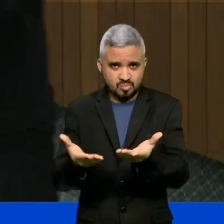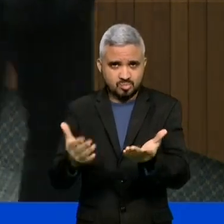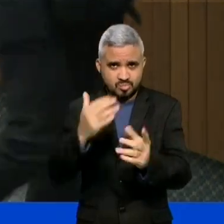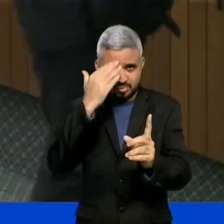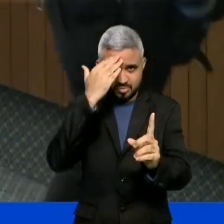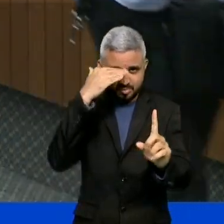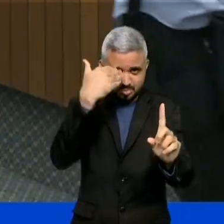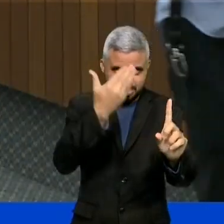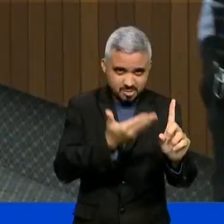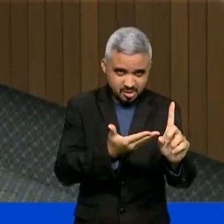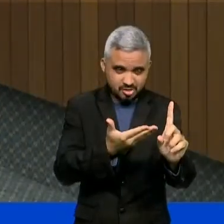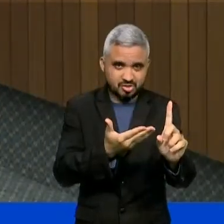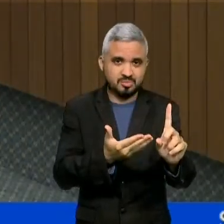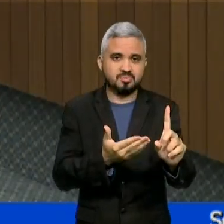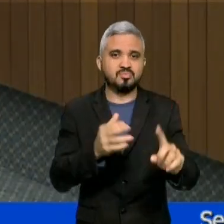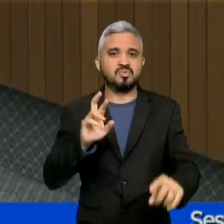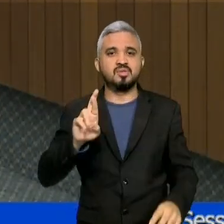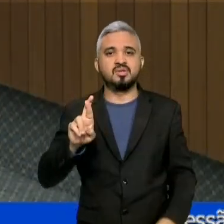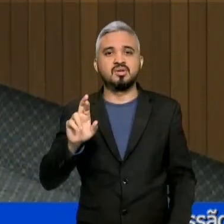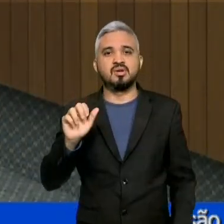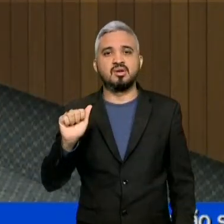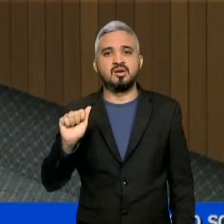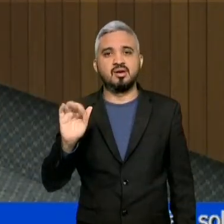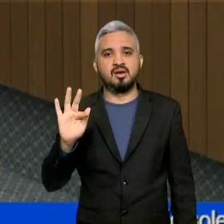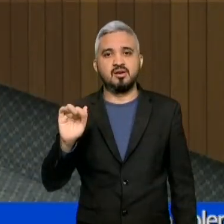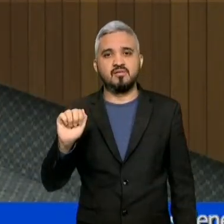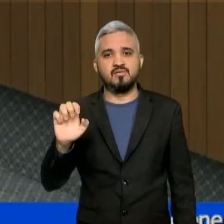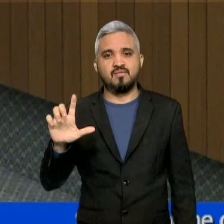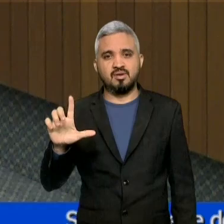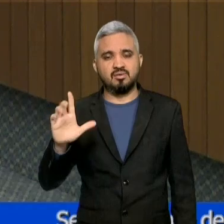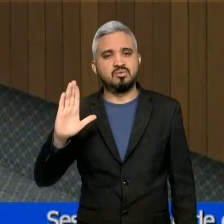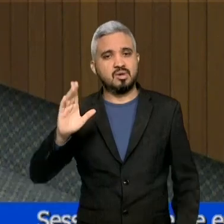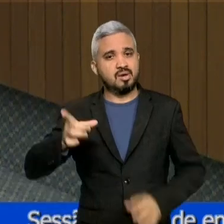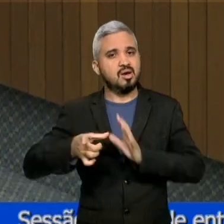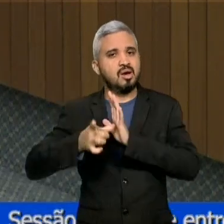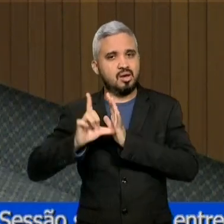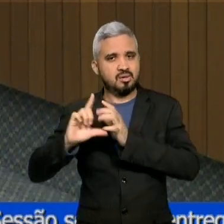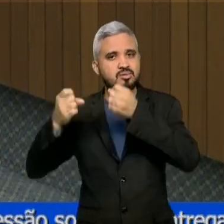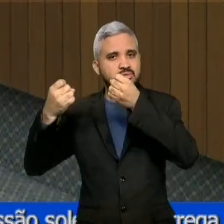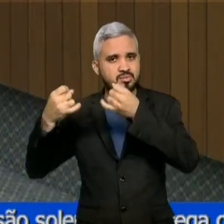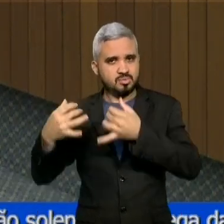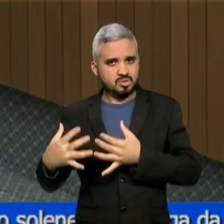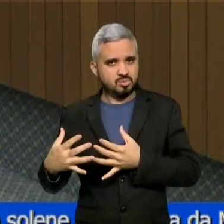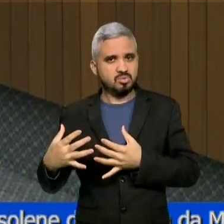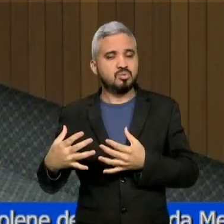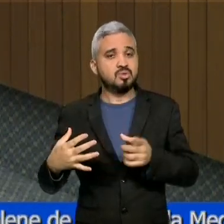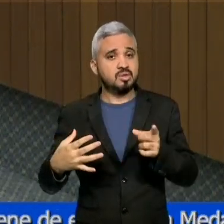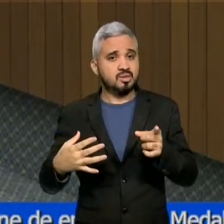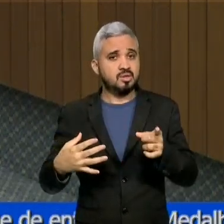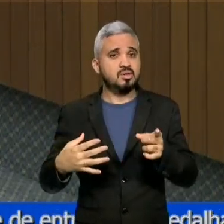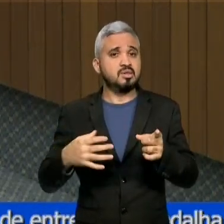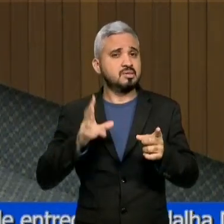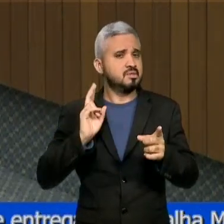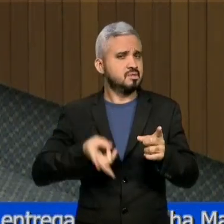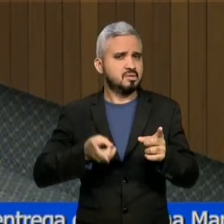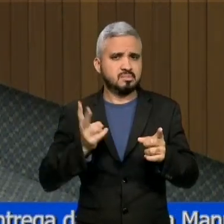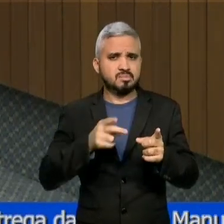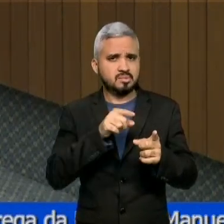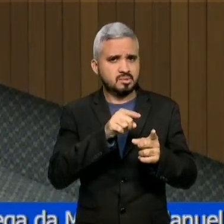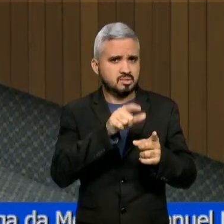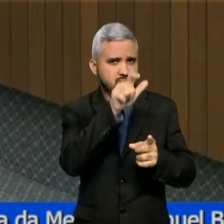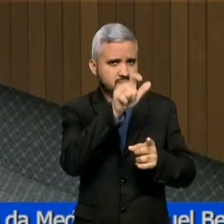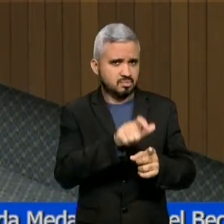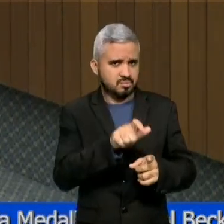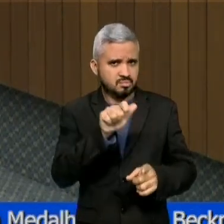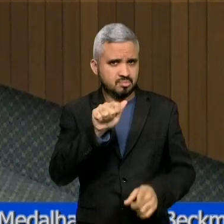homenagear, como já bem disse Rafael aqui, uma pessoa que já homenageia o nosso estado do Maranhão desde quando iniciou a sua